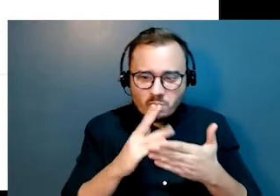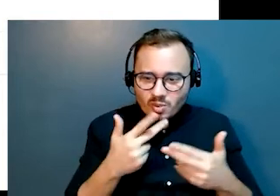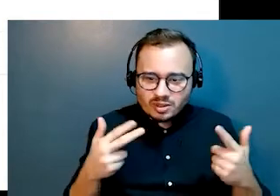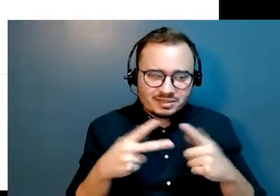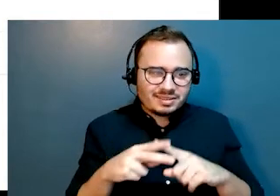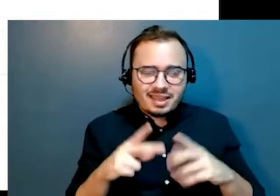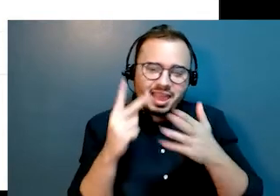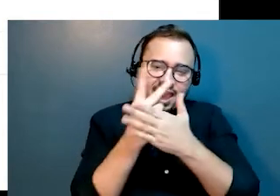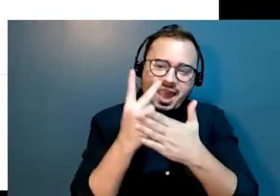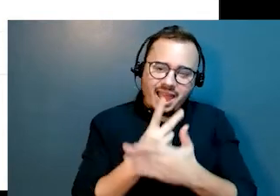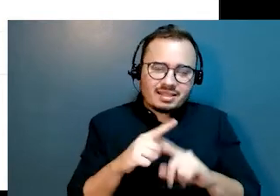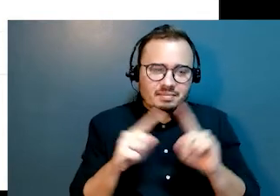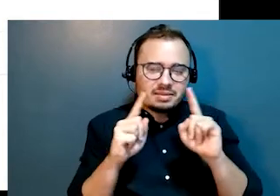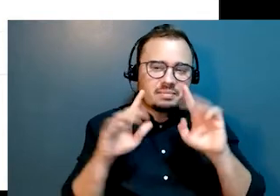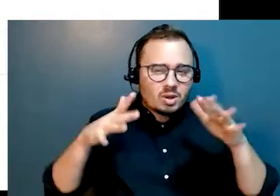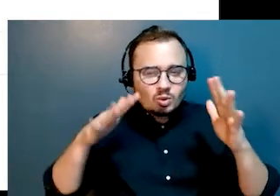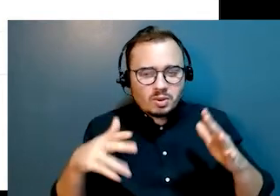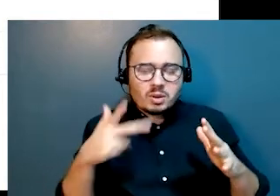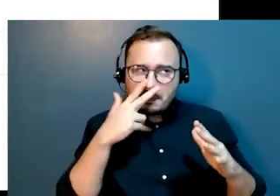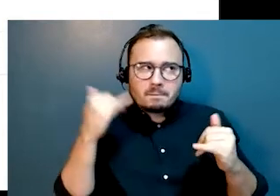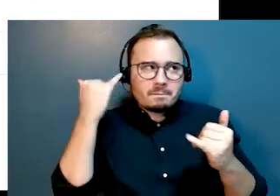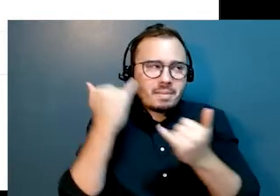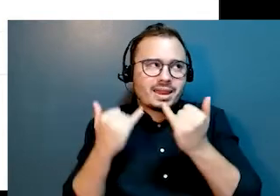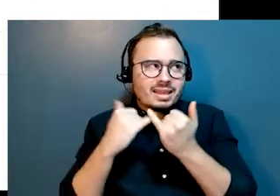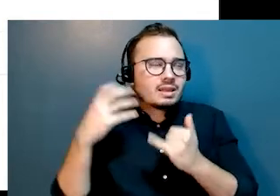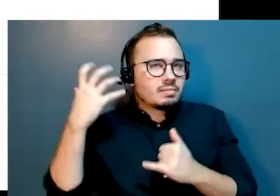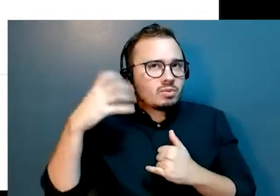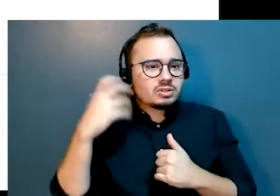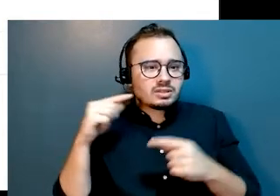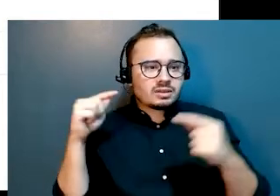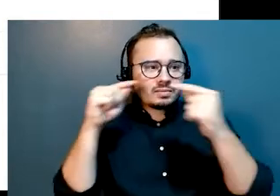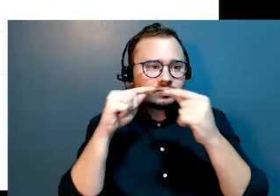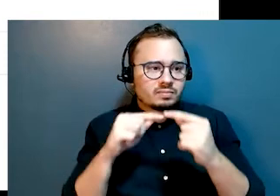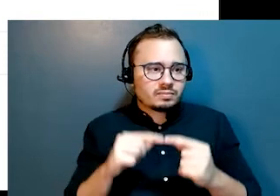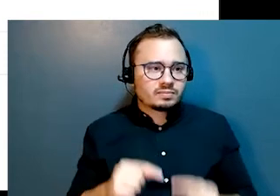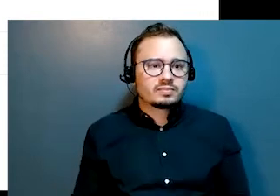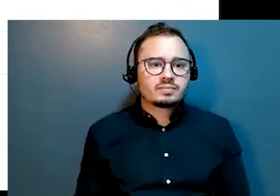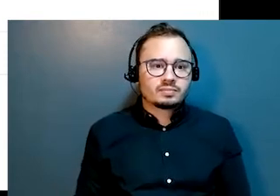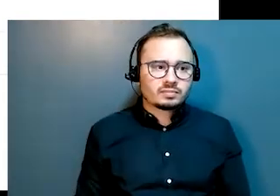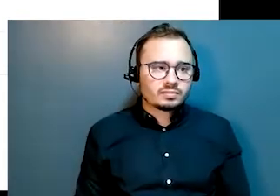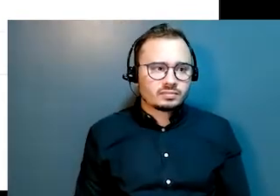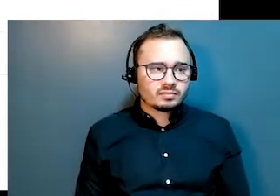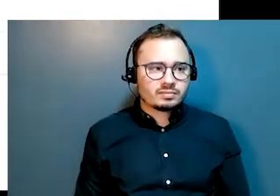corrigida, mas eu acho que para mim, soou bastante ok, e agora com a velocidade um pouco mais adequada.